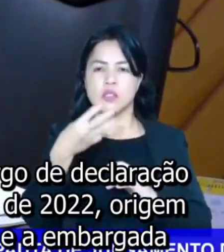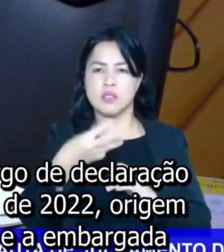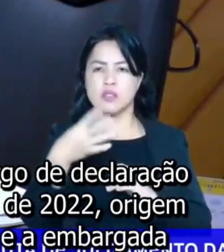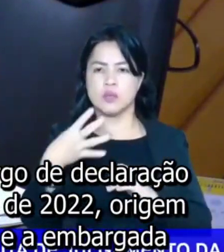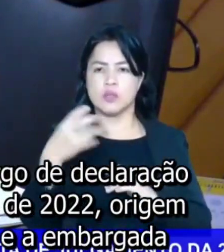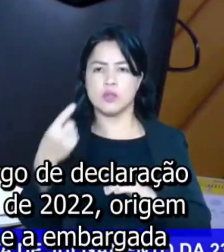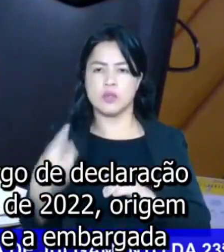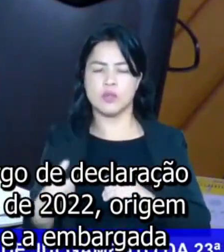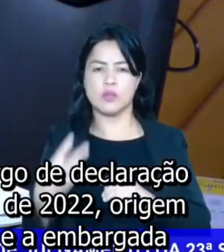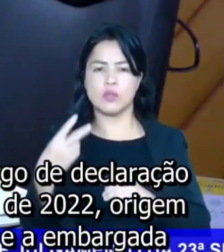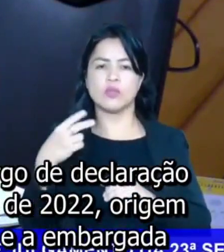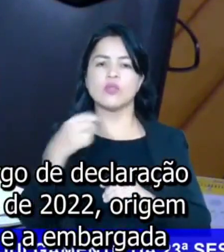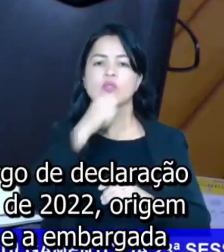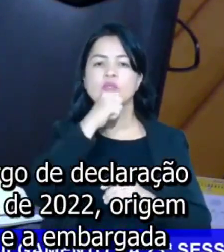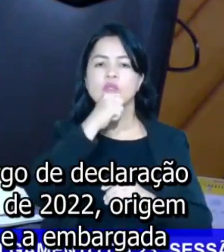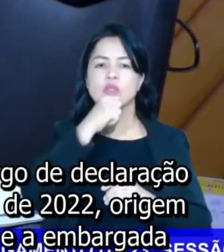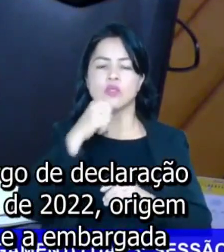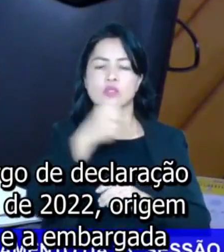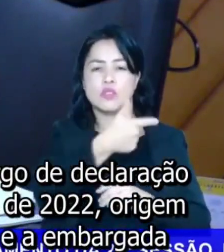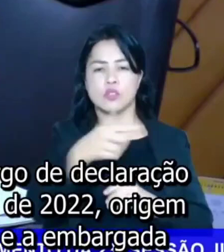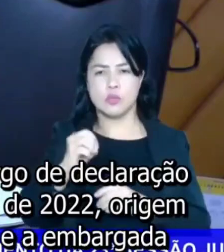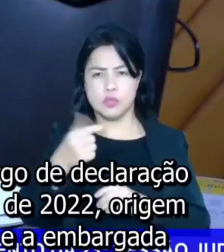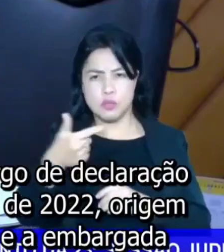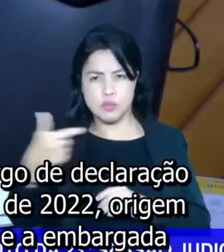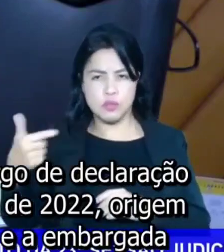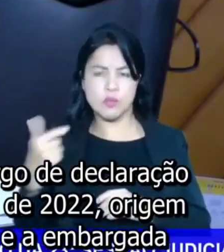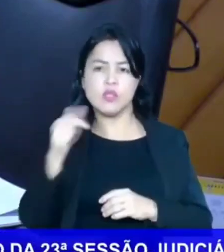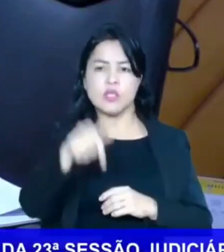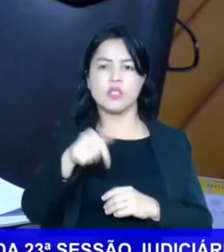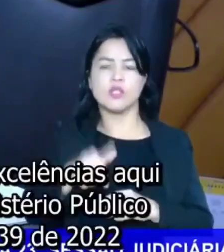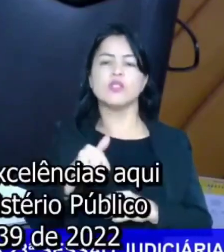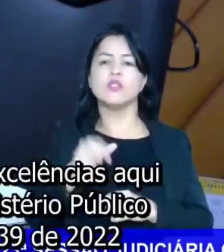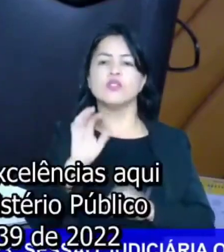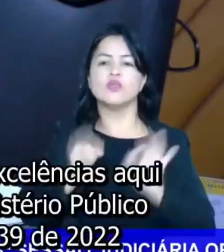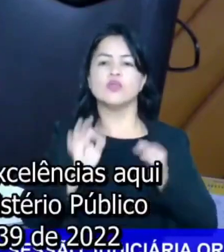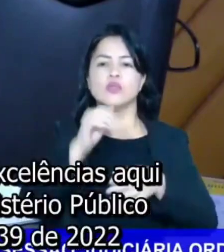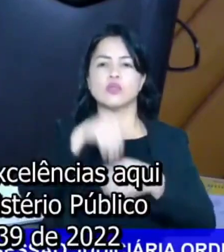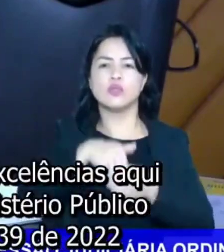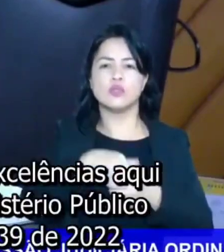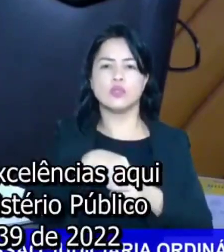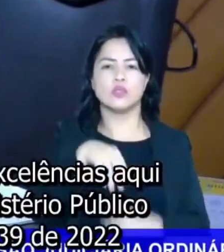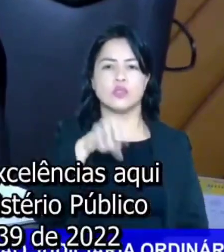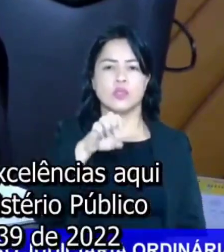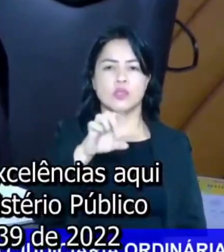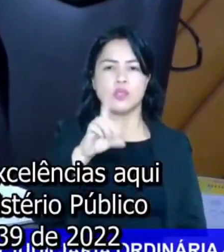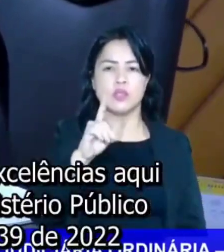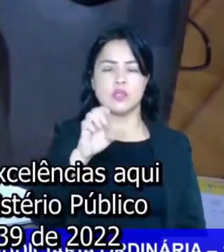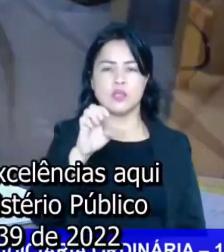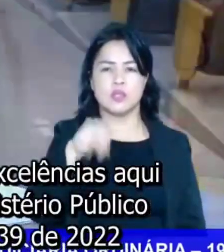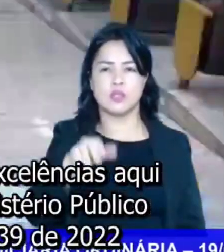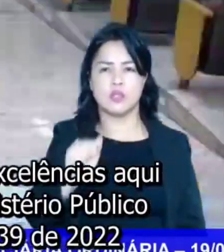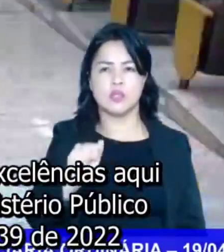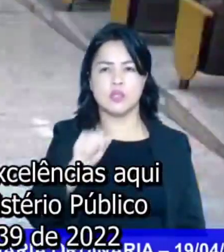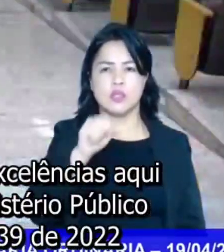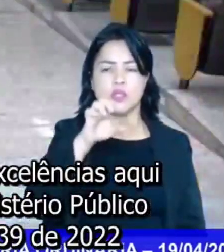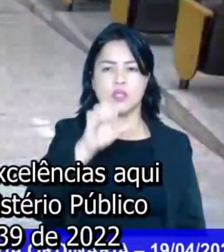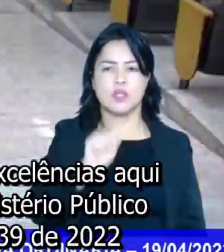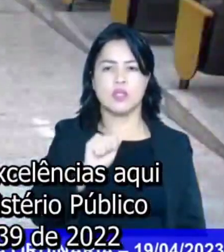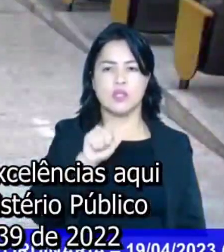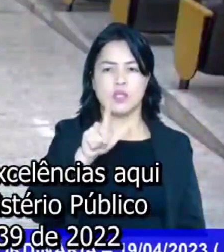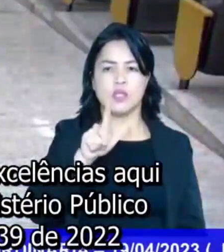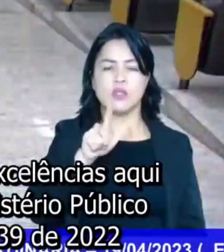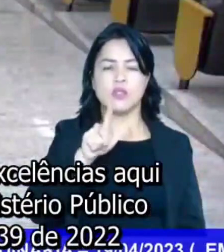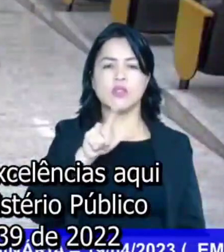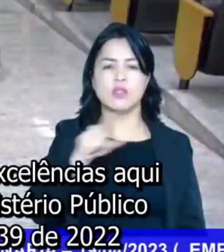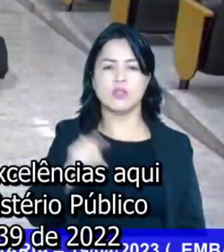origem Macapá. O embargante é o Ministério Público Eleitoral e a embargada Edna Alzier. Vossa Excelência está com a palavra.